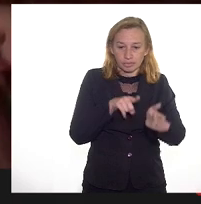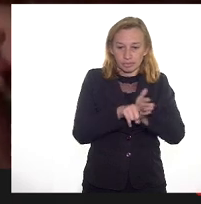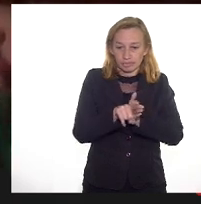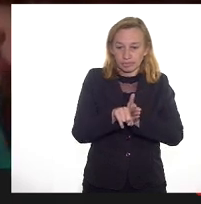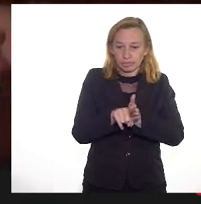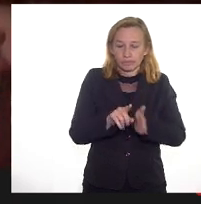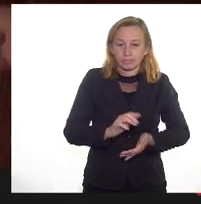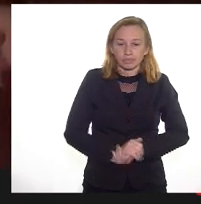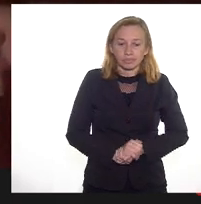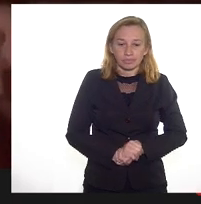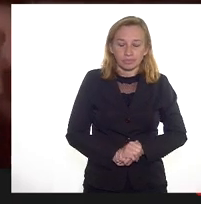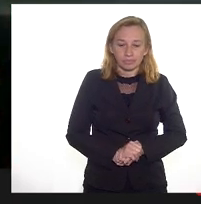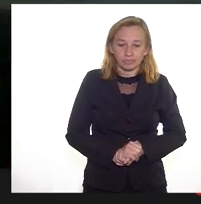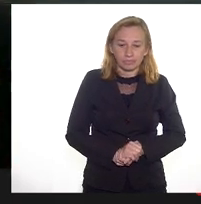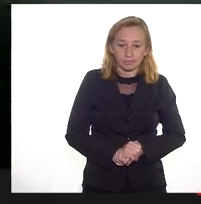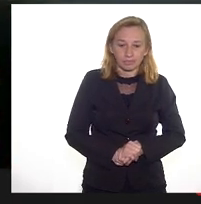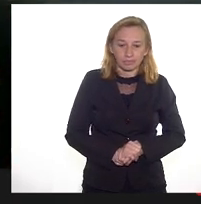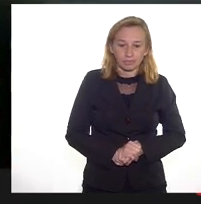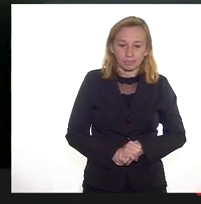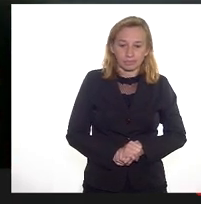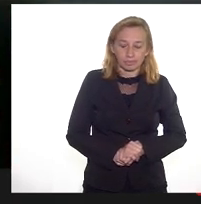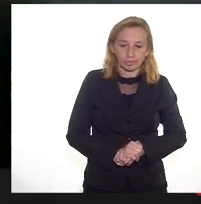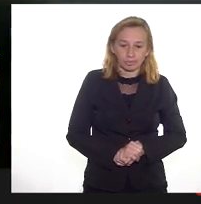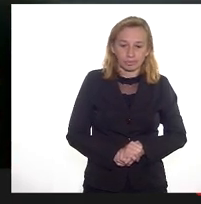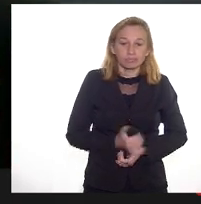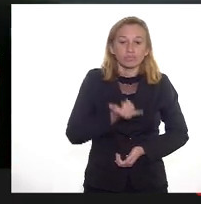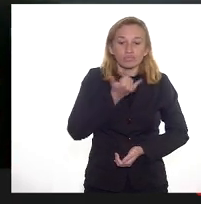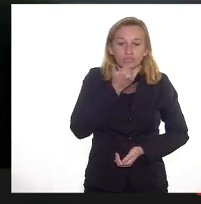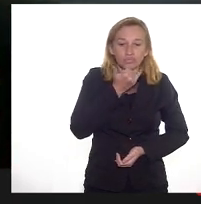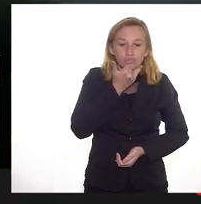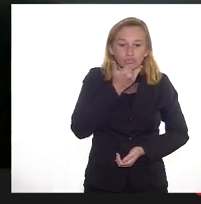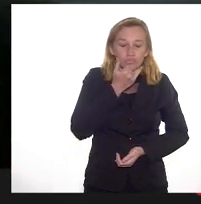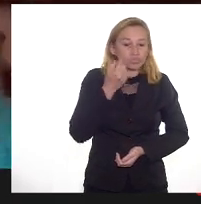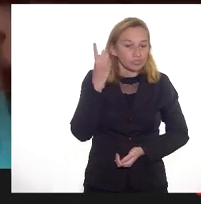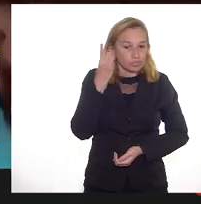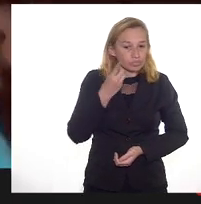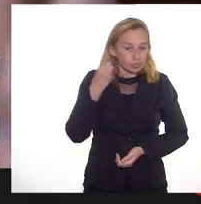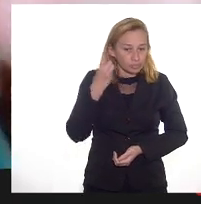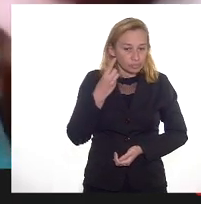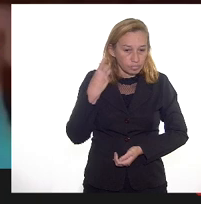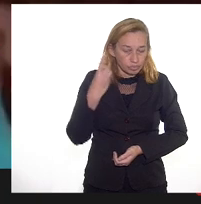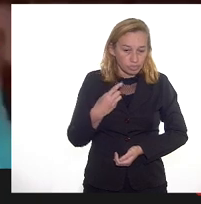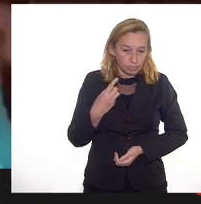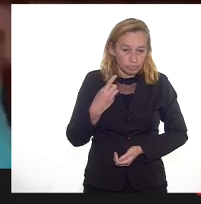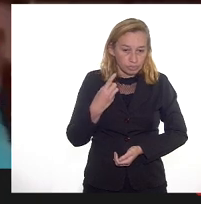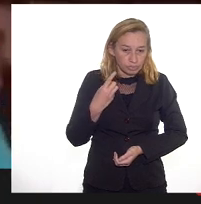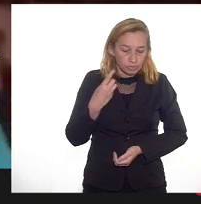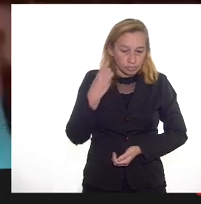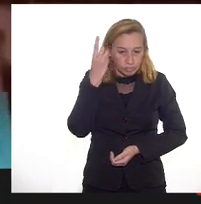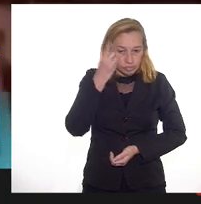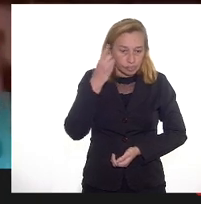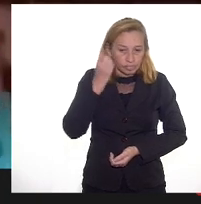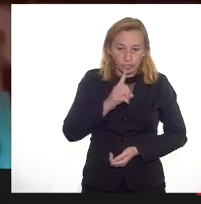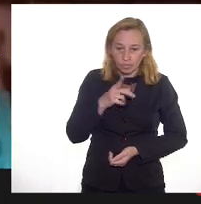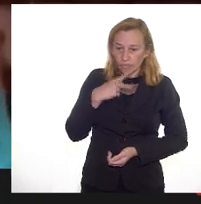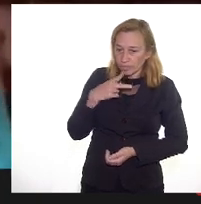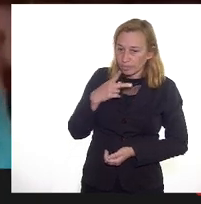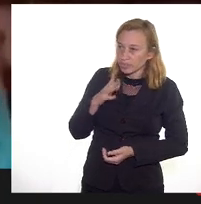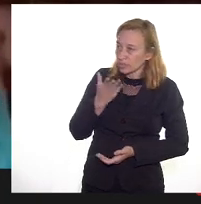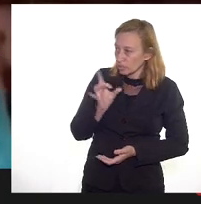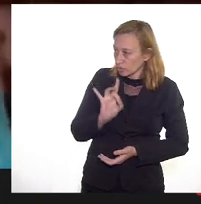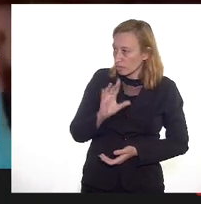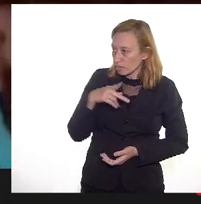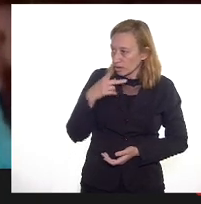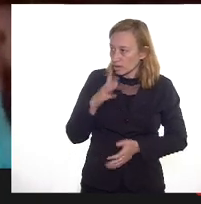duas perguntas, por favor. Já está de volta... Desculpa, deputada, é porque eu não falei inicialmente, então eu queria só fazer essa